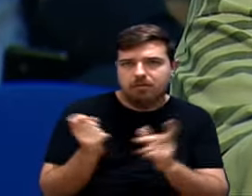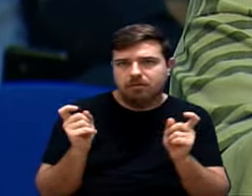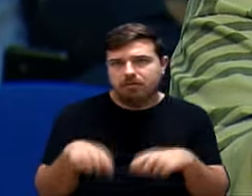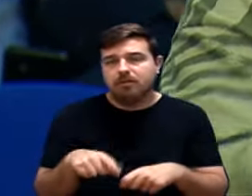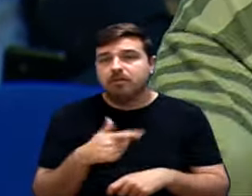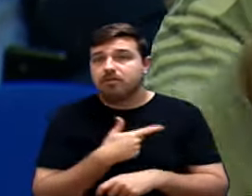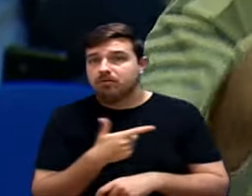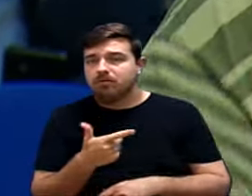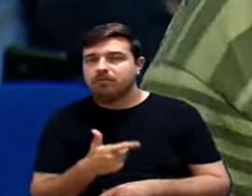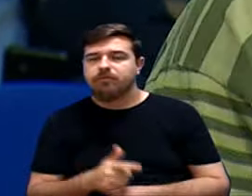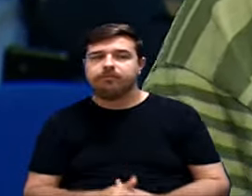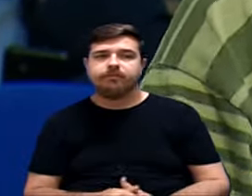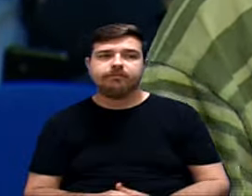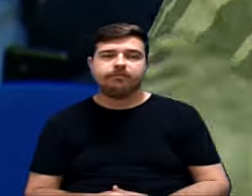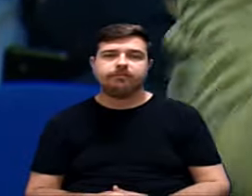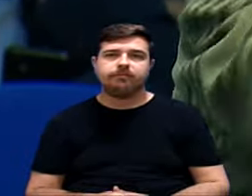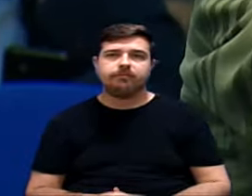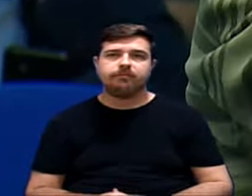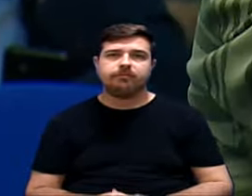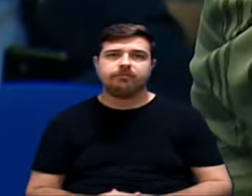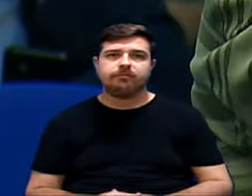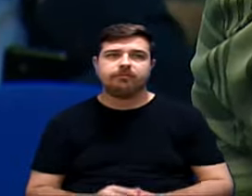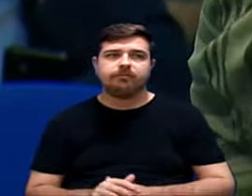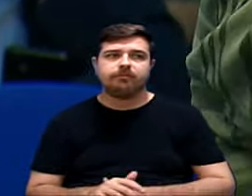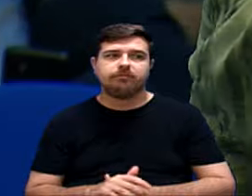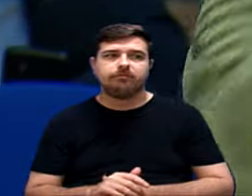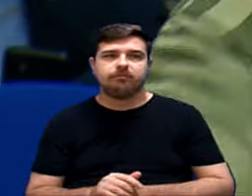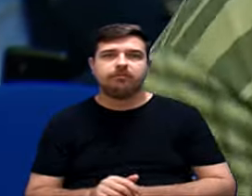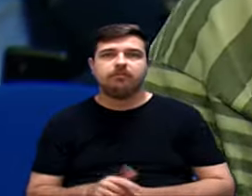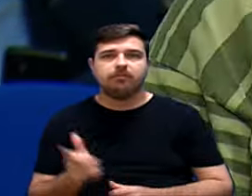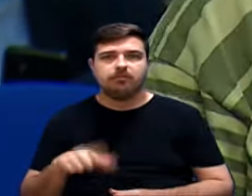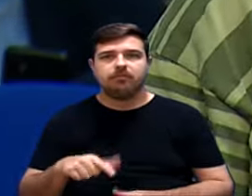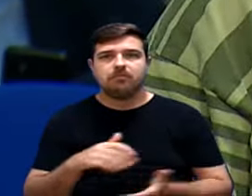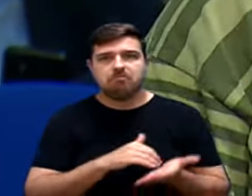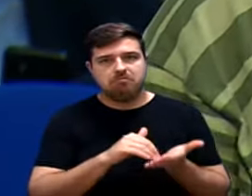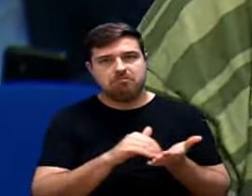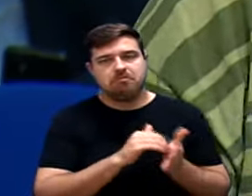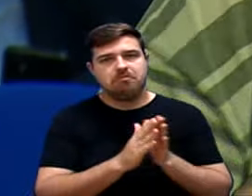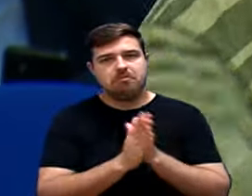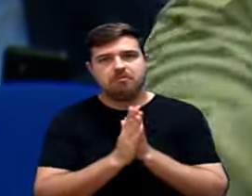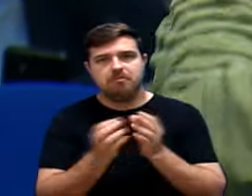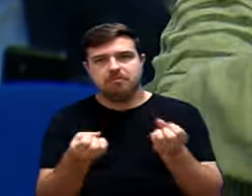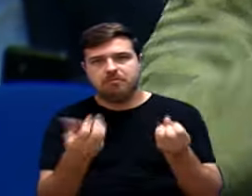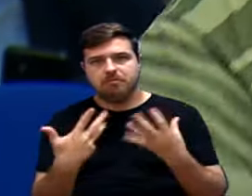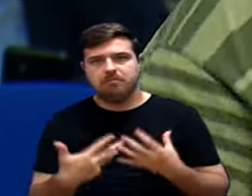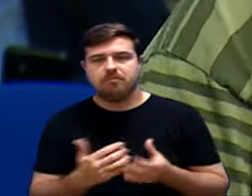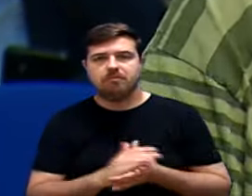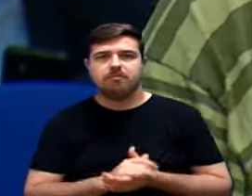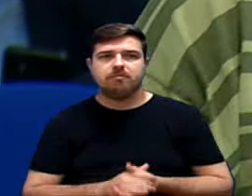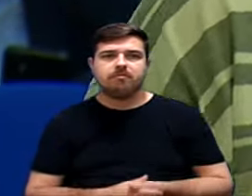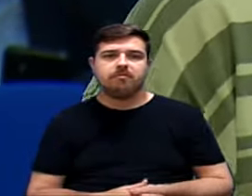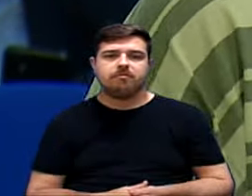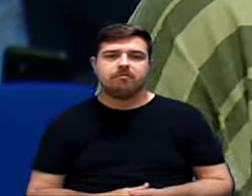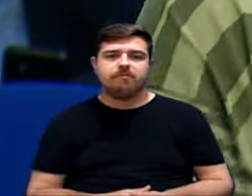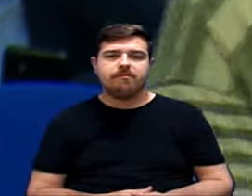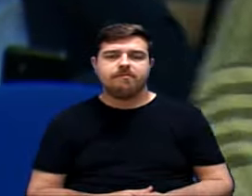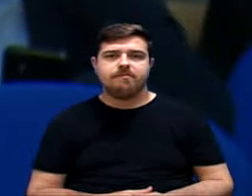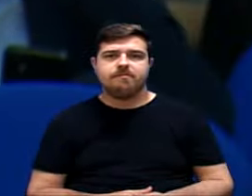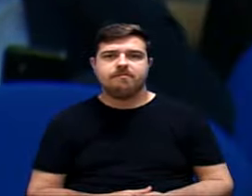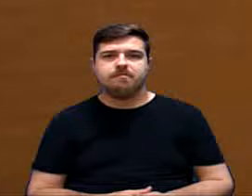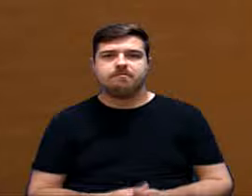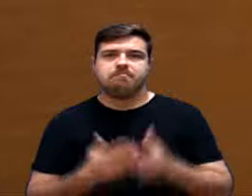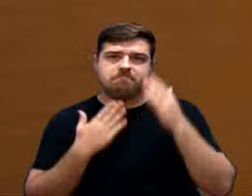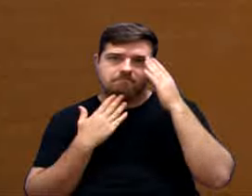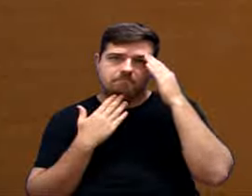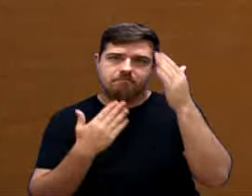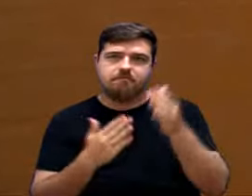deles né era isso que tinha para colocar Voltando ao assunto a posição do secretário ou da secretaria do meio ambiente com relação a isso tá obrigado